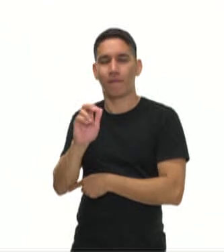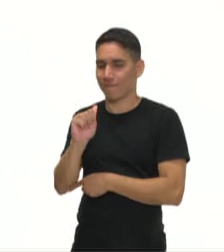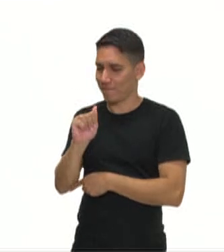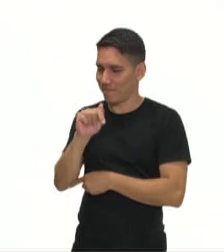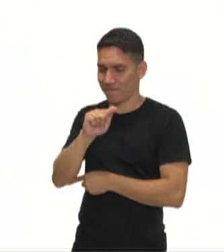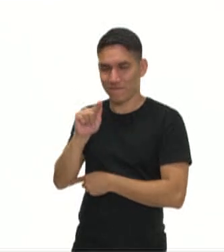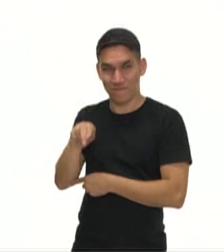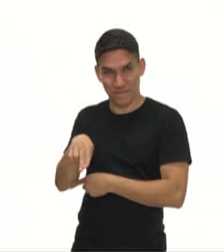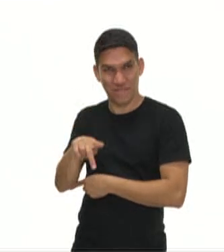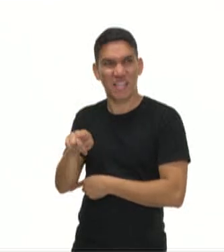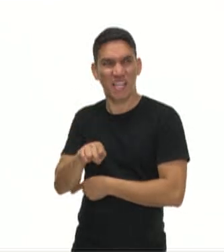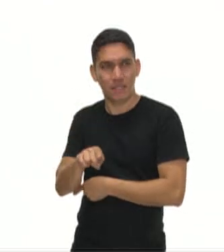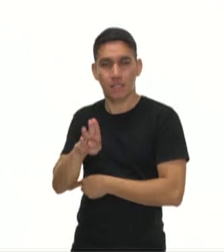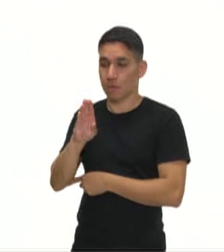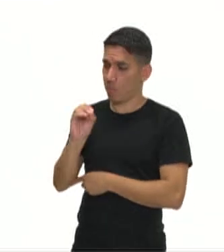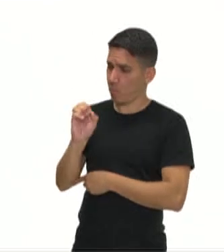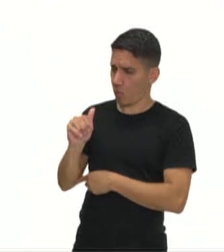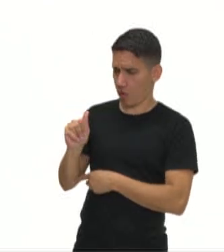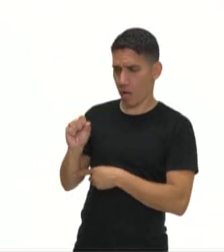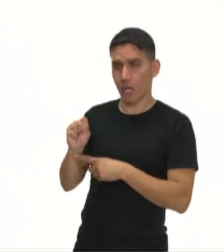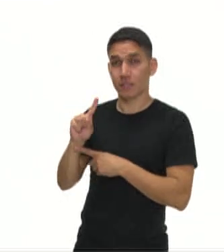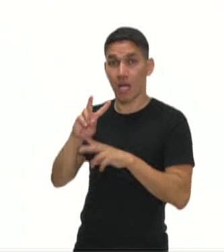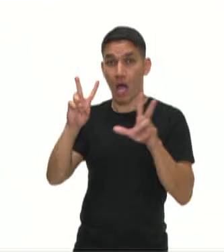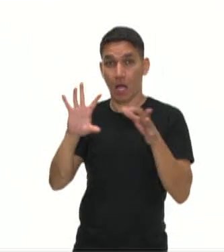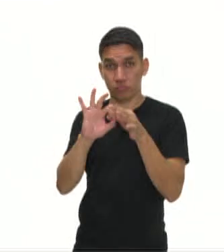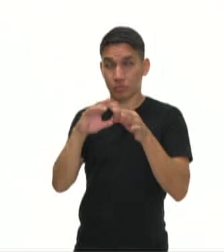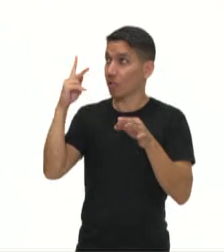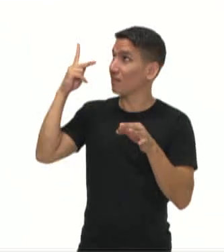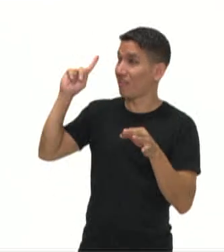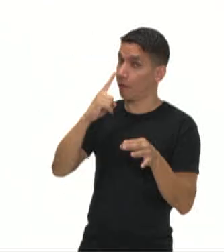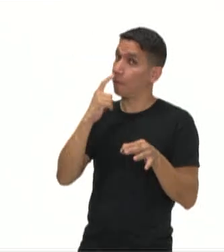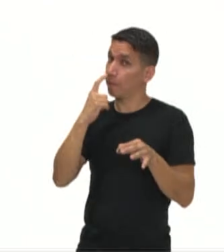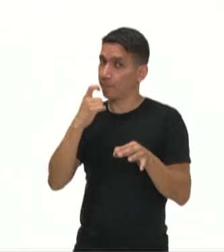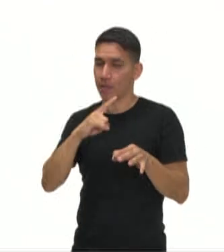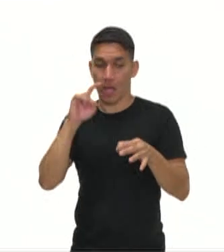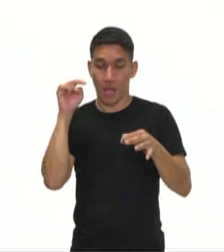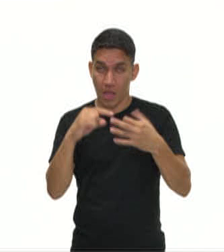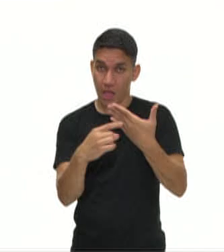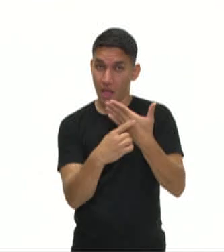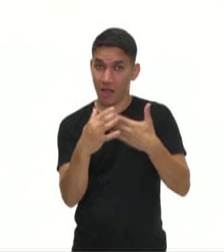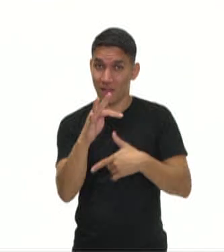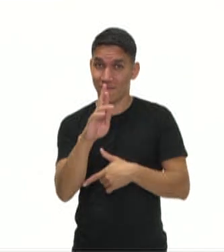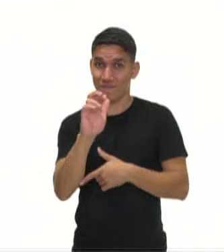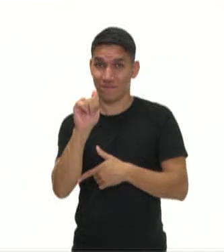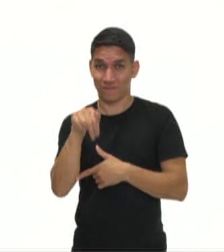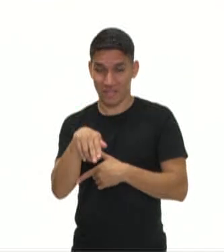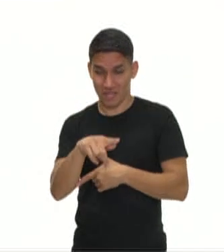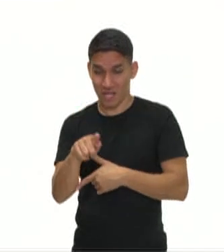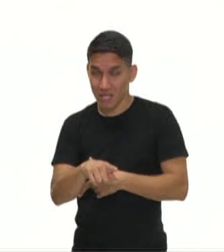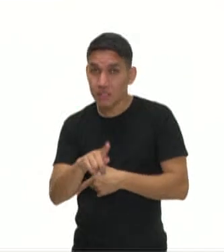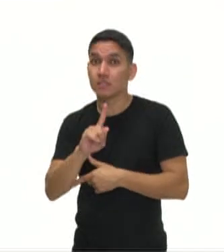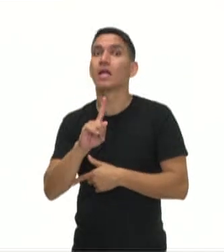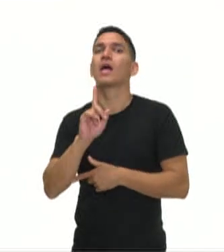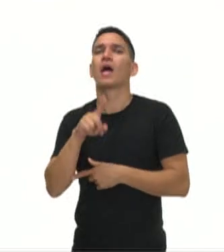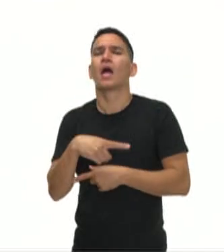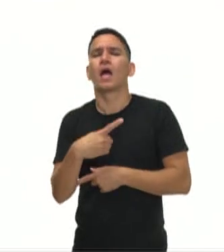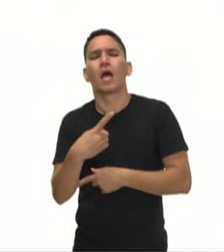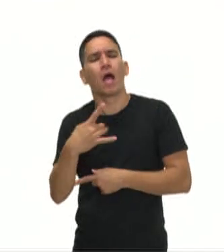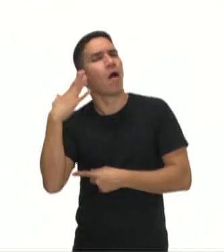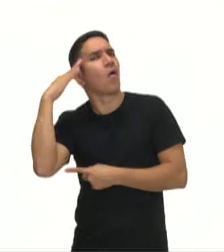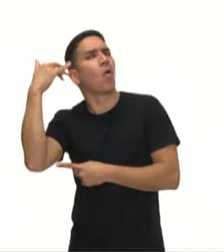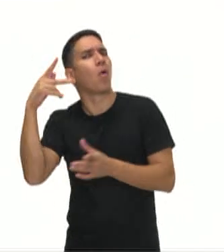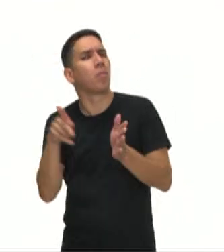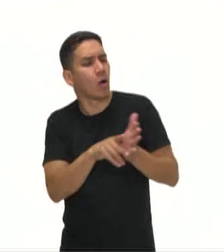Gilberto Freire. Tá? Então, Franz Boas é um autor conhecido como um dos estudiosos que vai